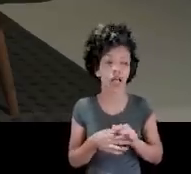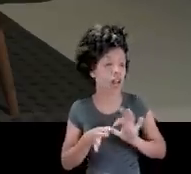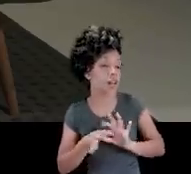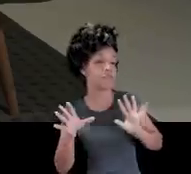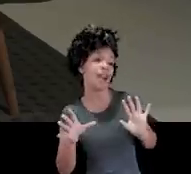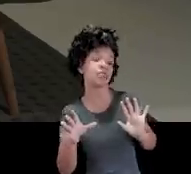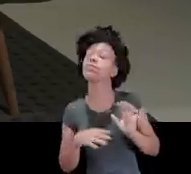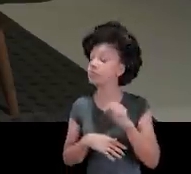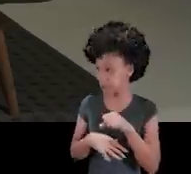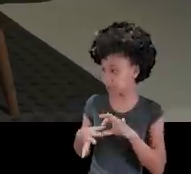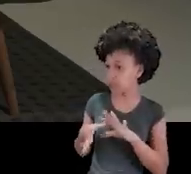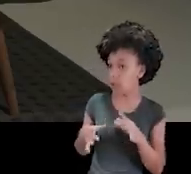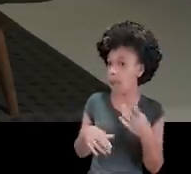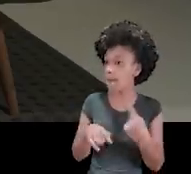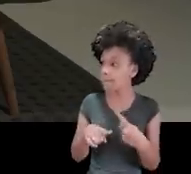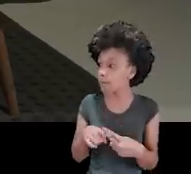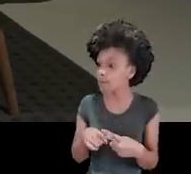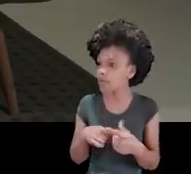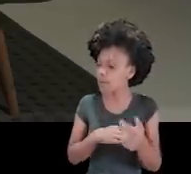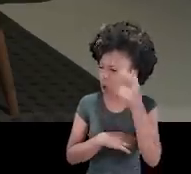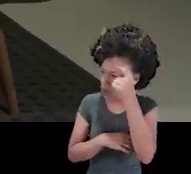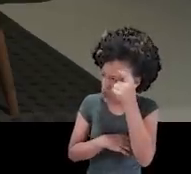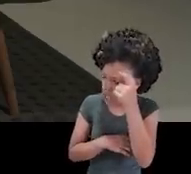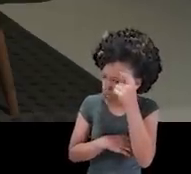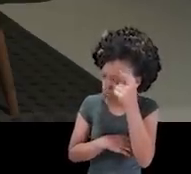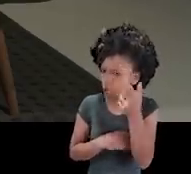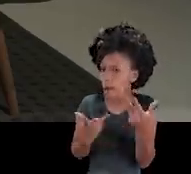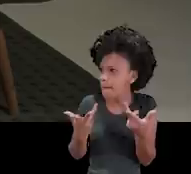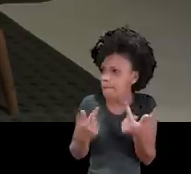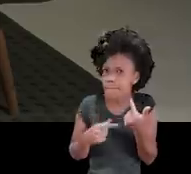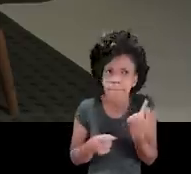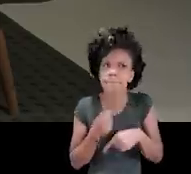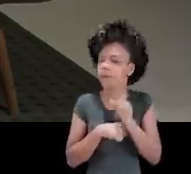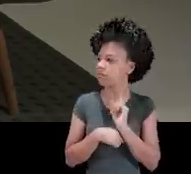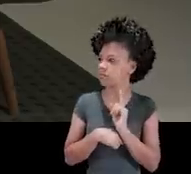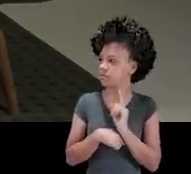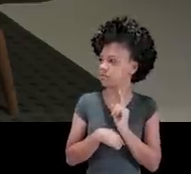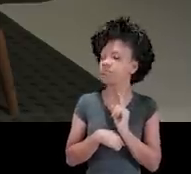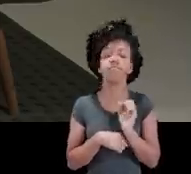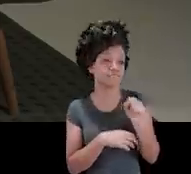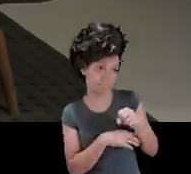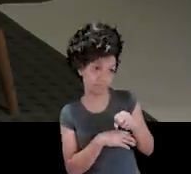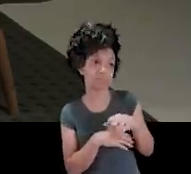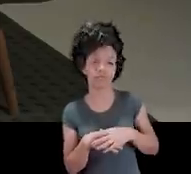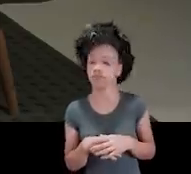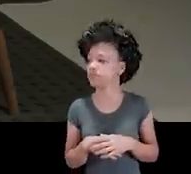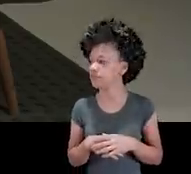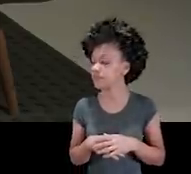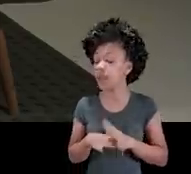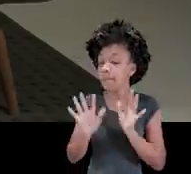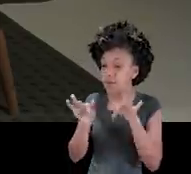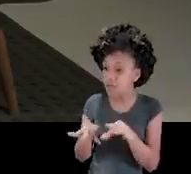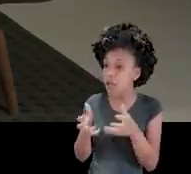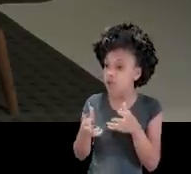sim, sim. Liberados, porque você está lidando com uma consciência muito mais evoluída das pessoas. Exatamente. É o que eu acredito e tal. Para